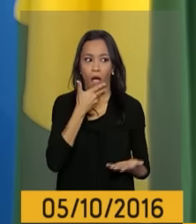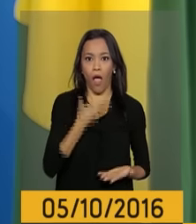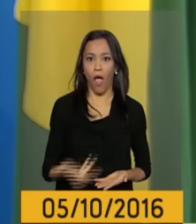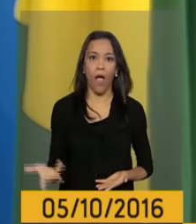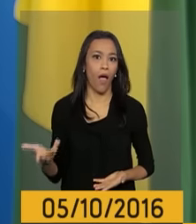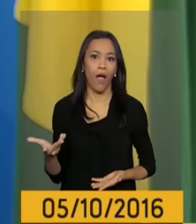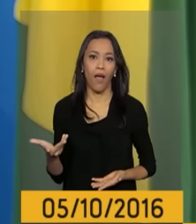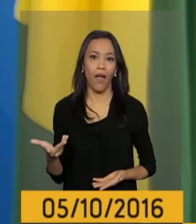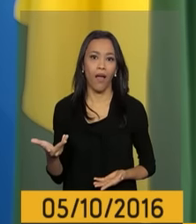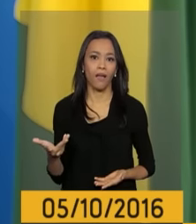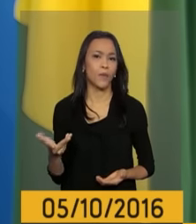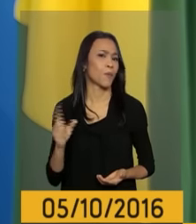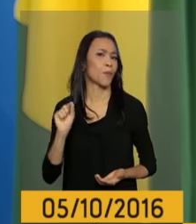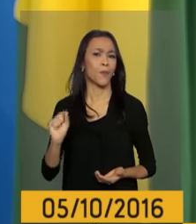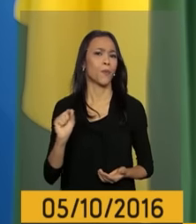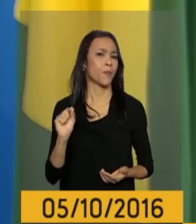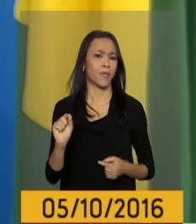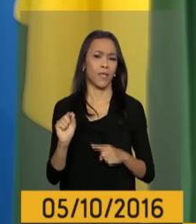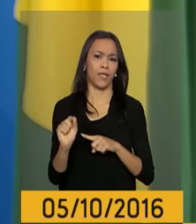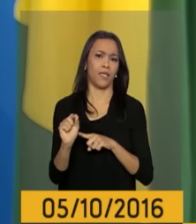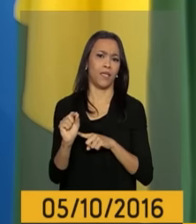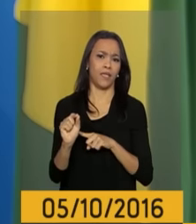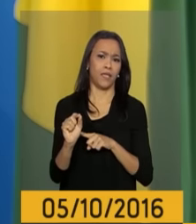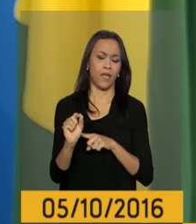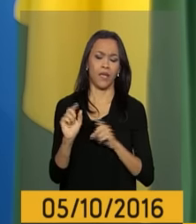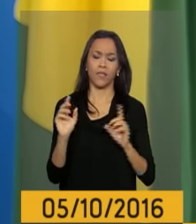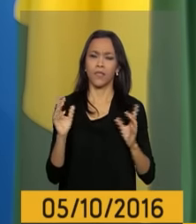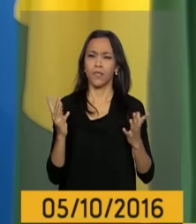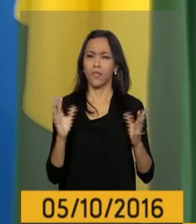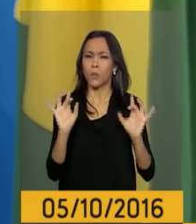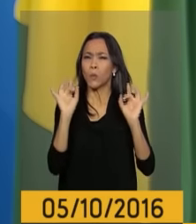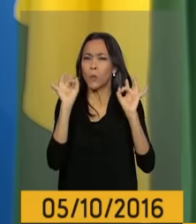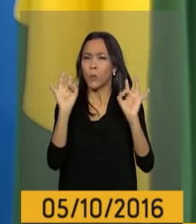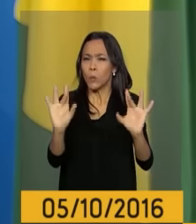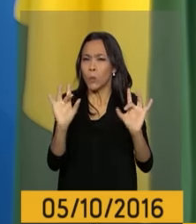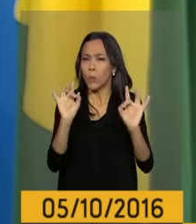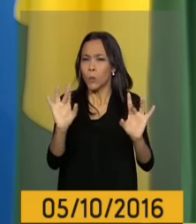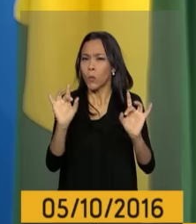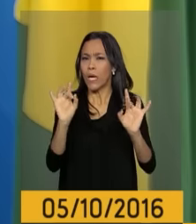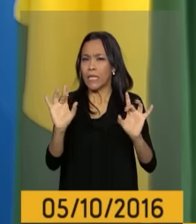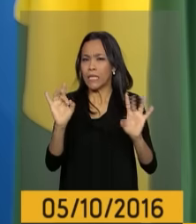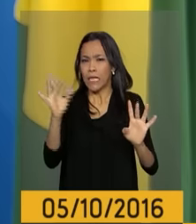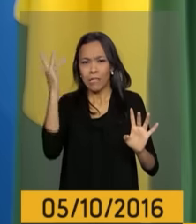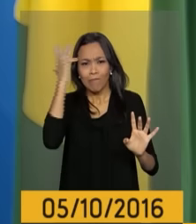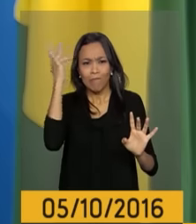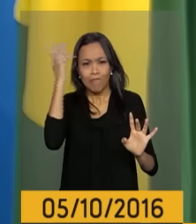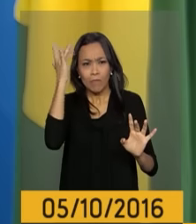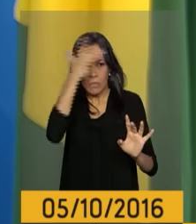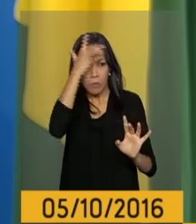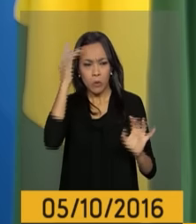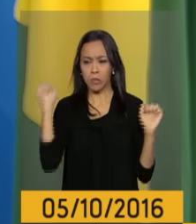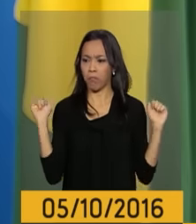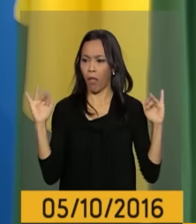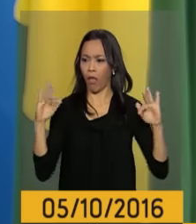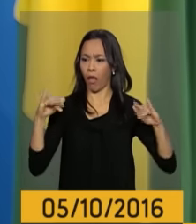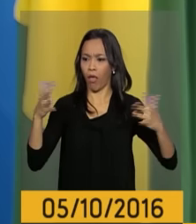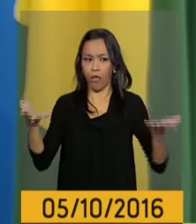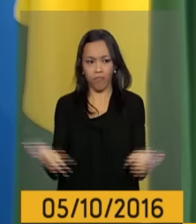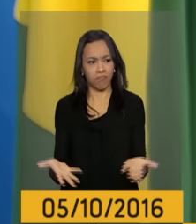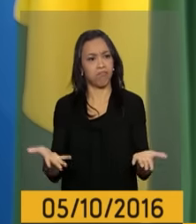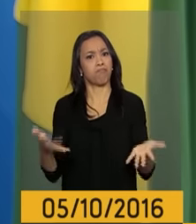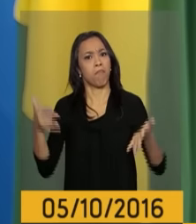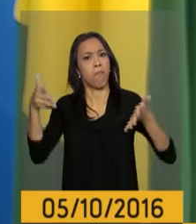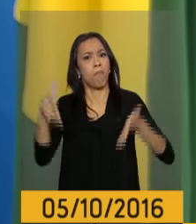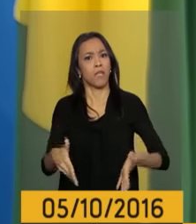impressionadíssimos com a qualidade das pessoas que aqui compareceram.